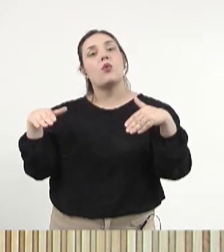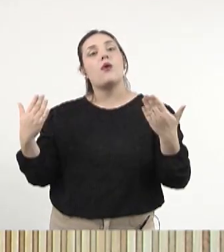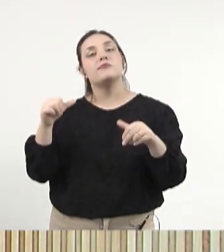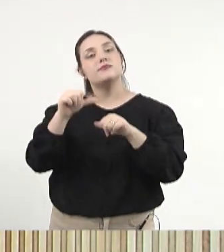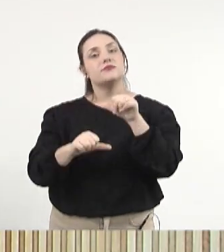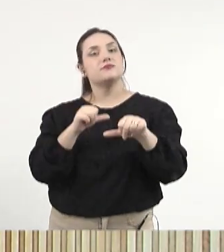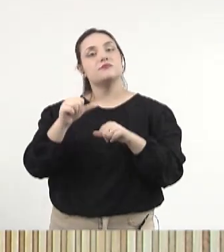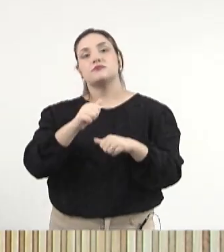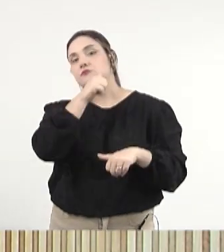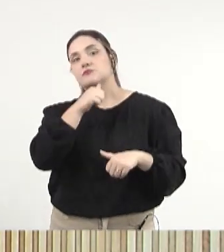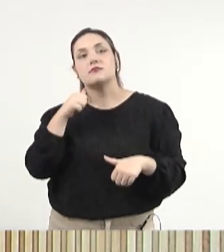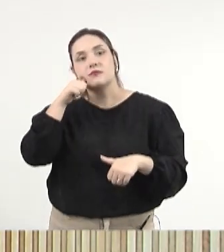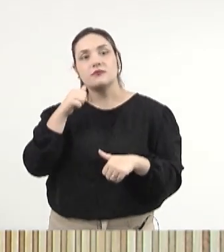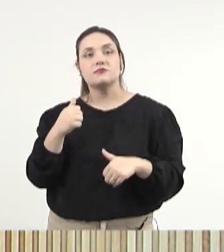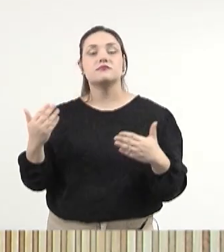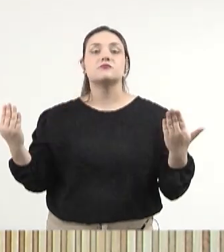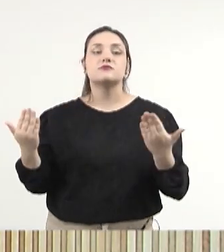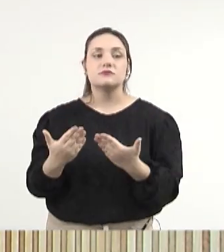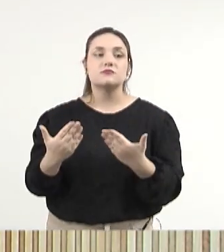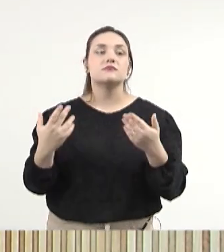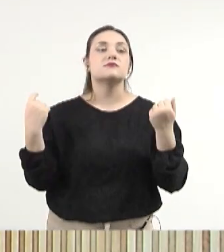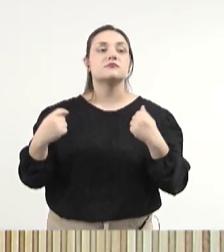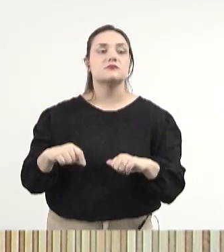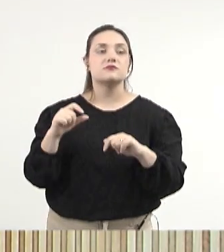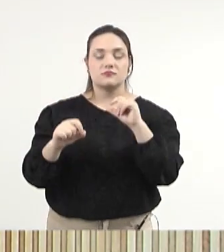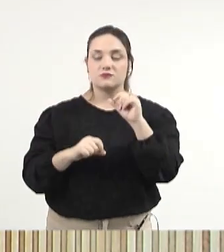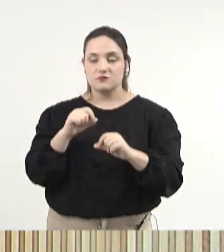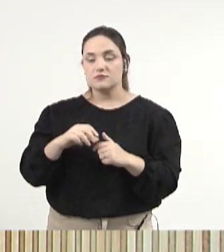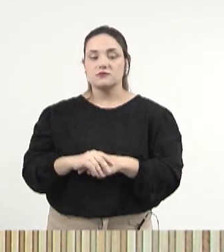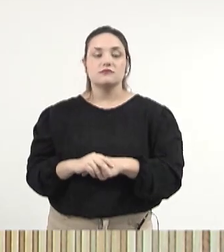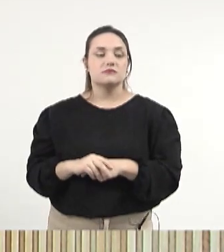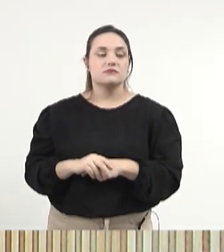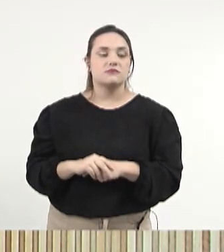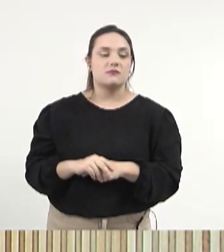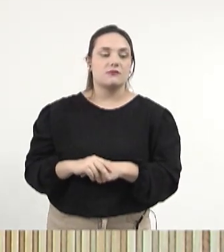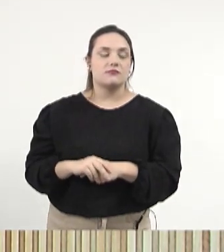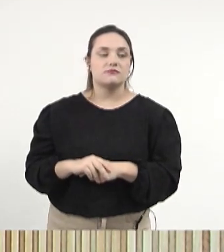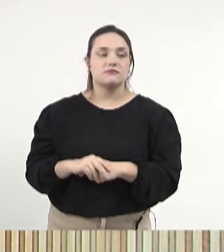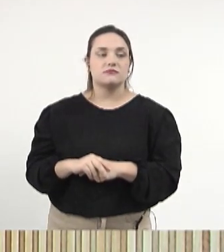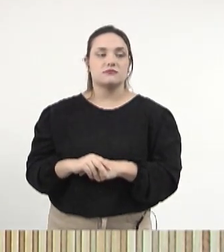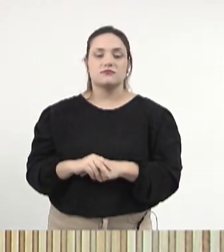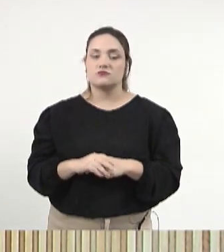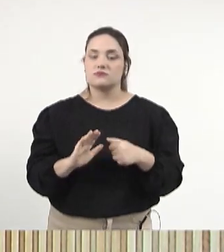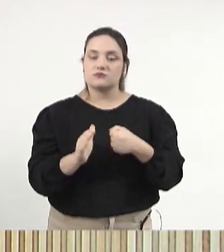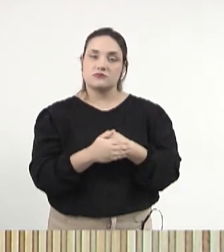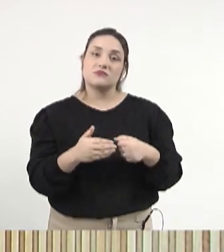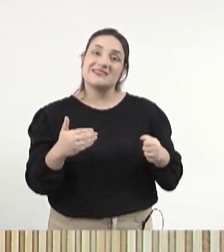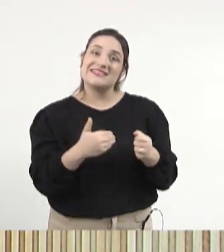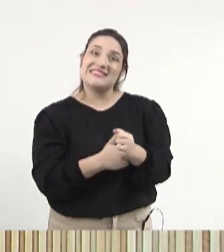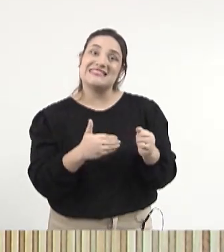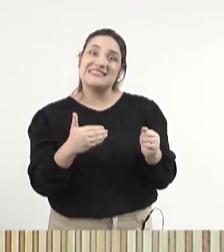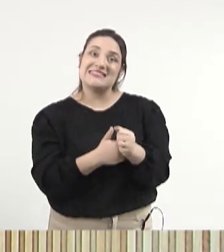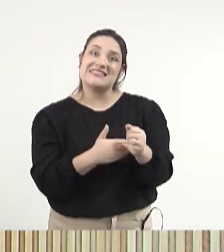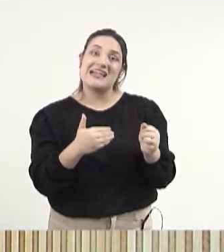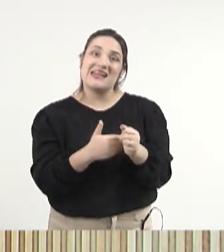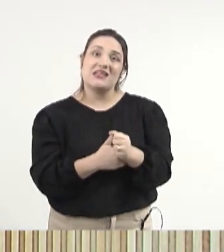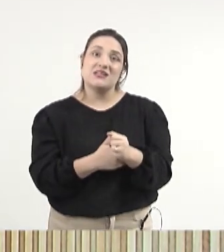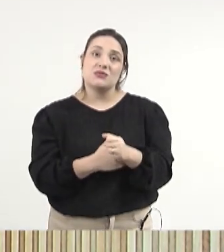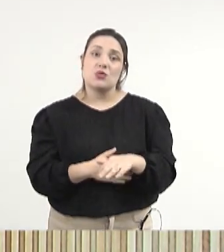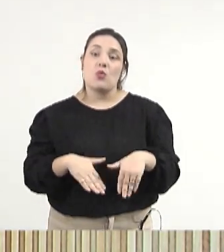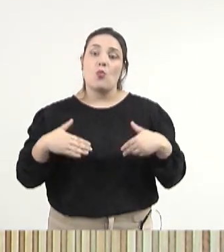Antônio Vaz? A garantia, a inclusão de um dispositivo que garanta sigilo máximo ao